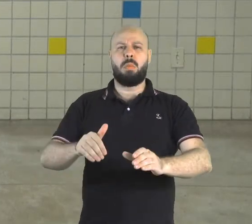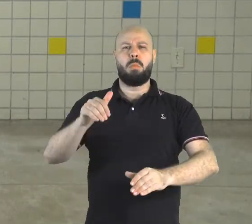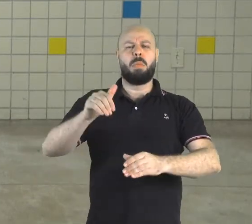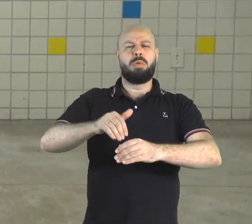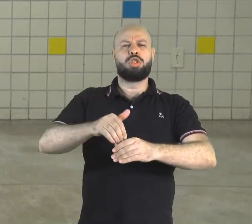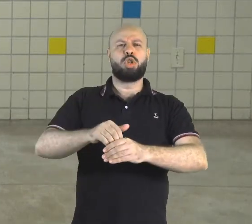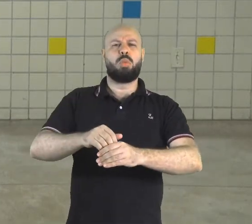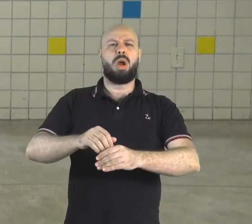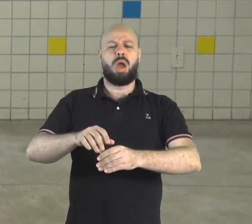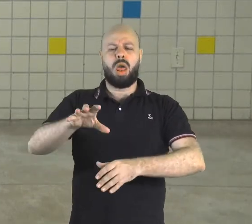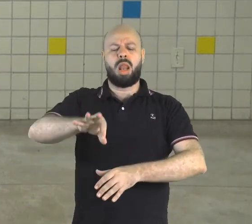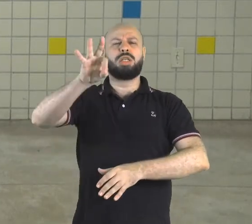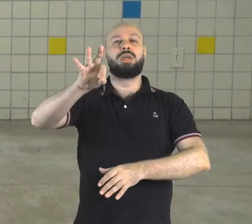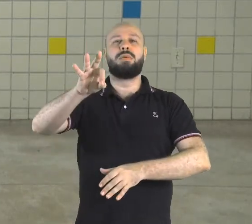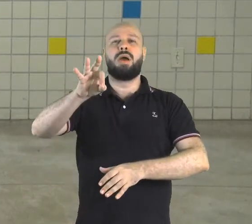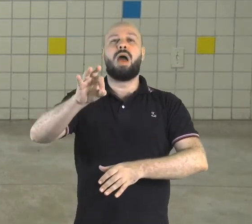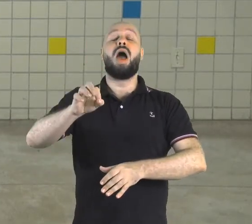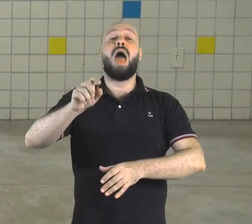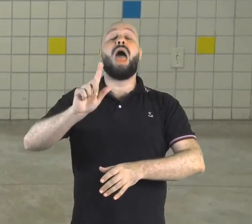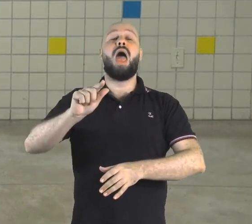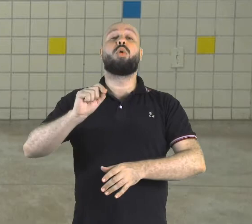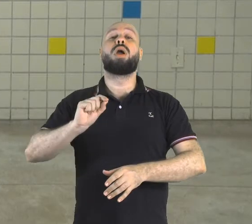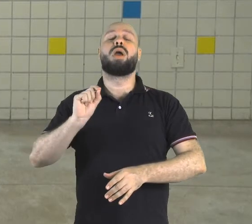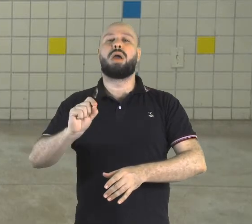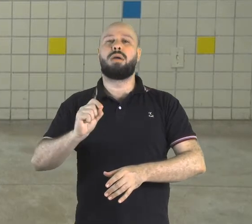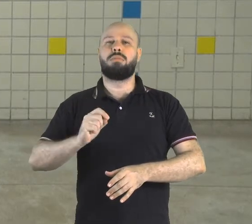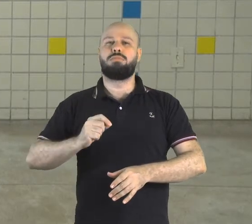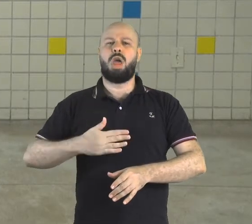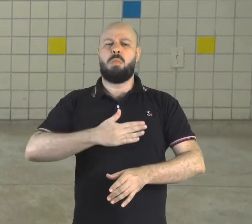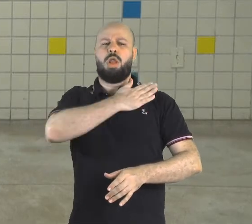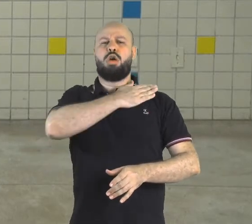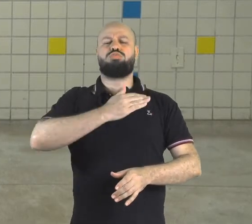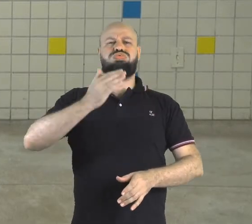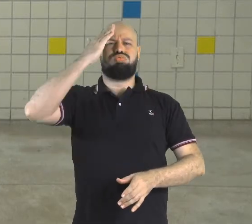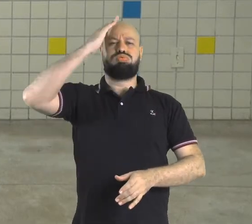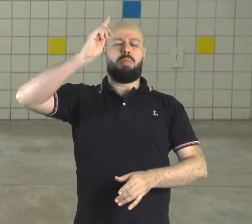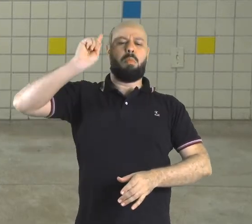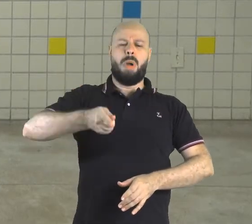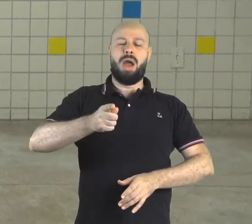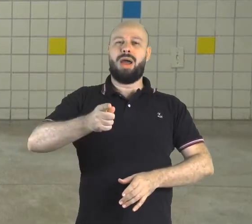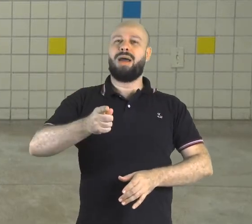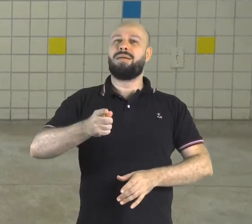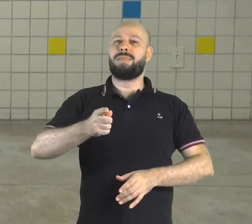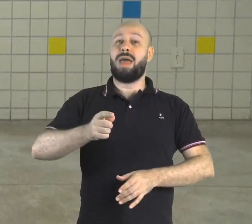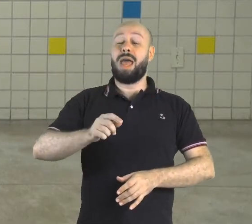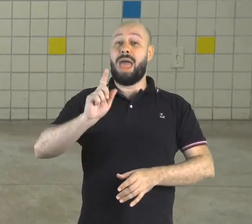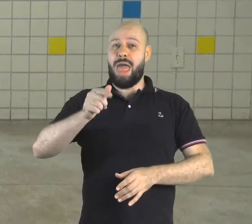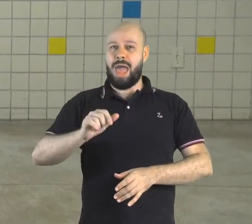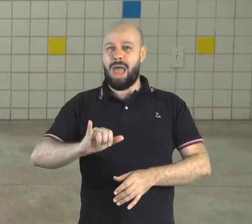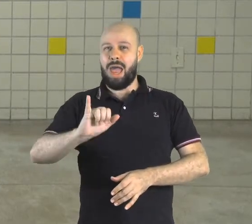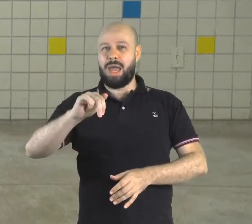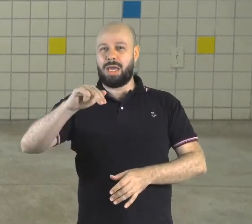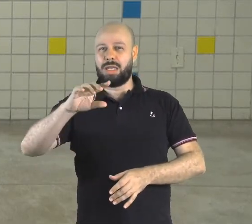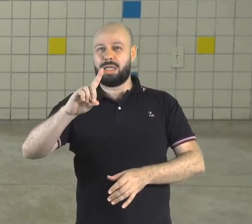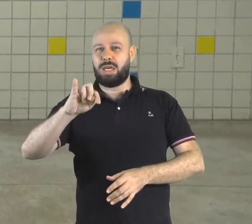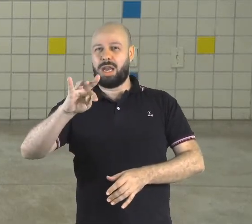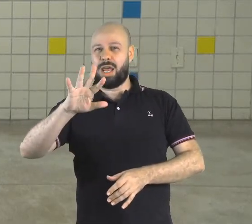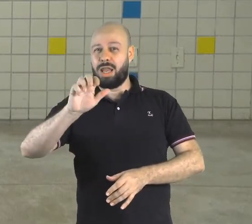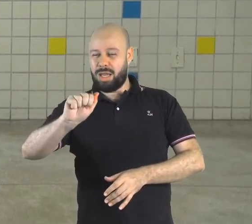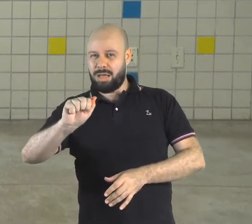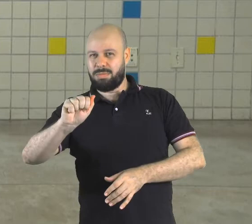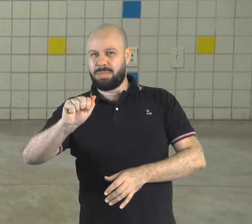os militares. Serão eleições indiretas. Quem vai eleger os próximos presidentes agora